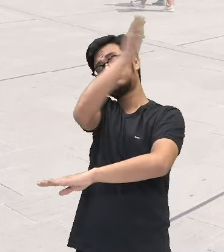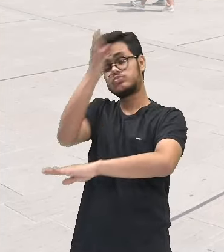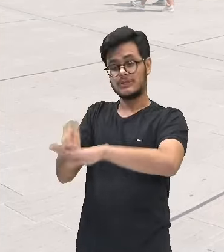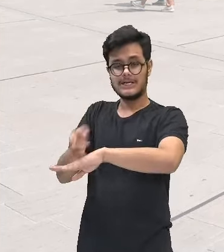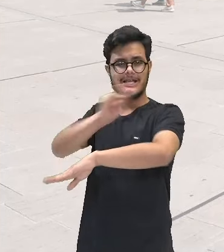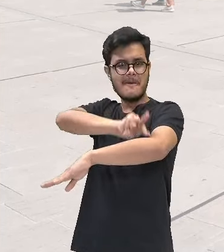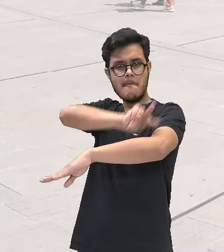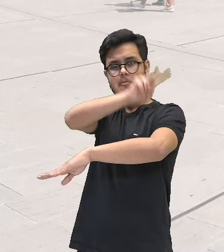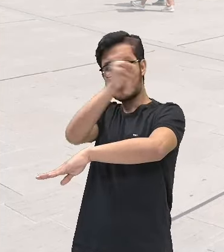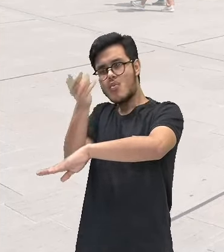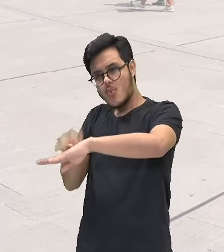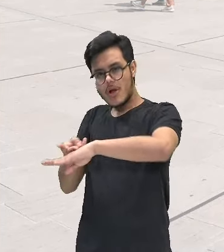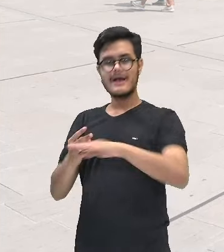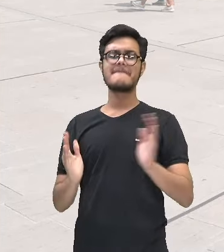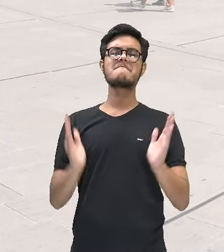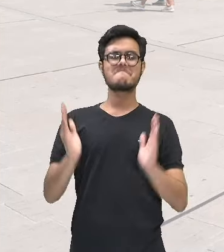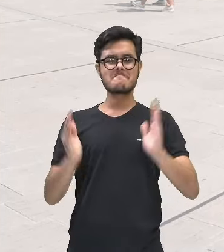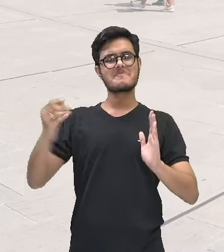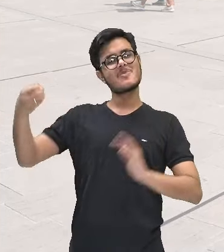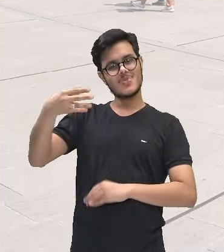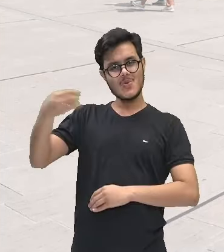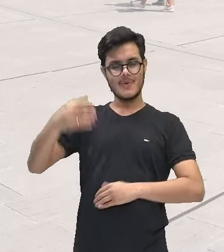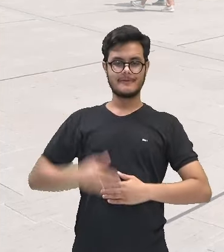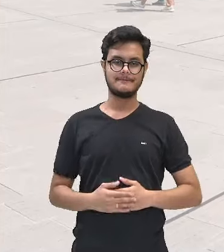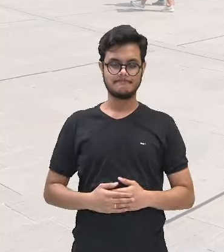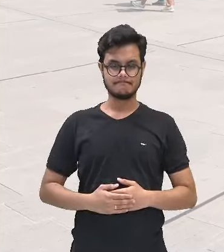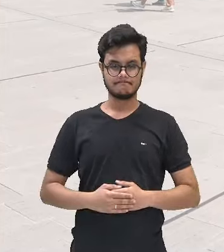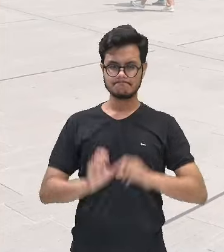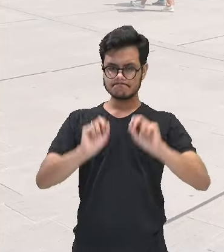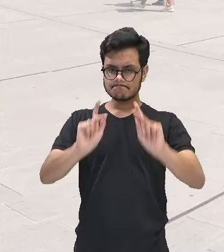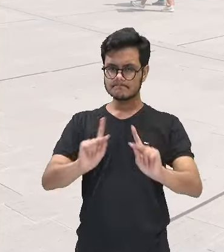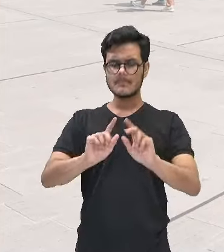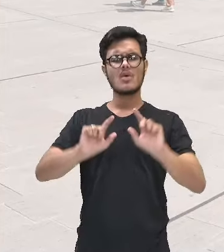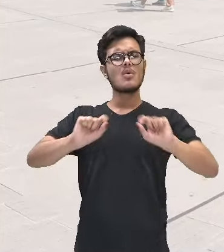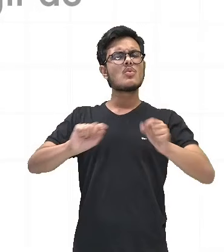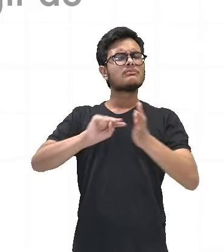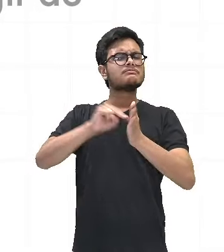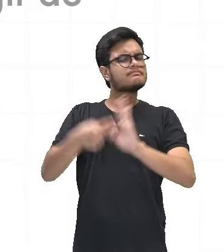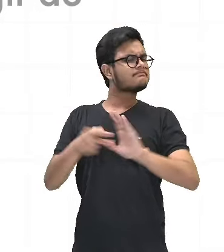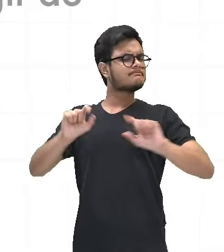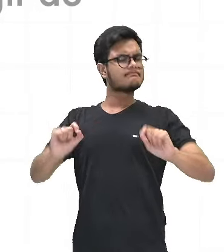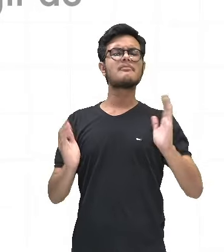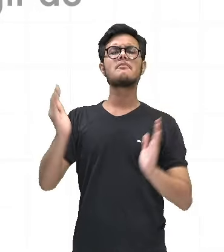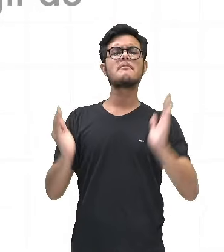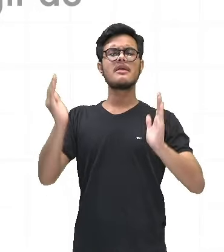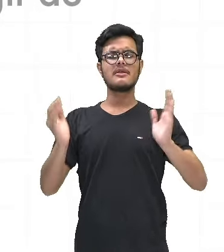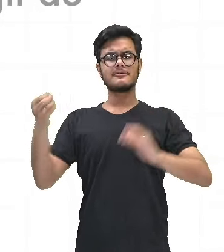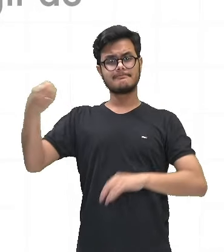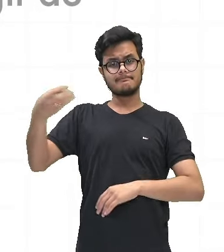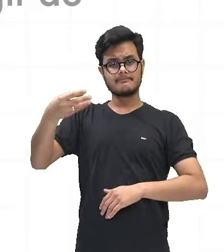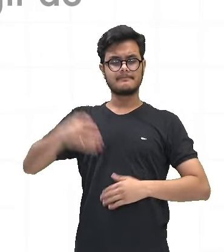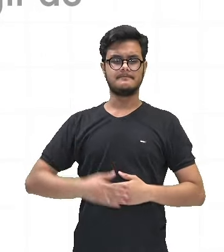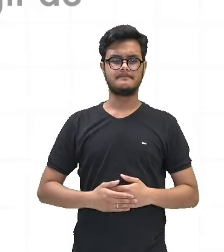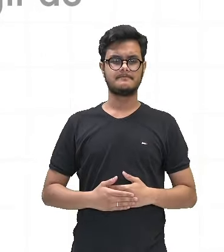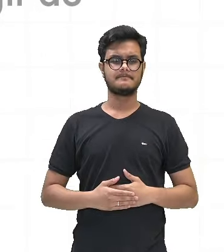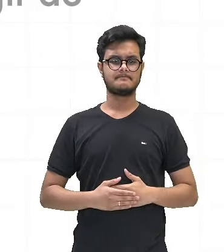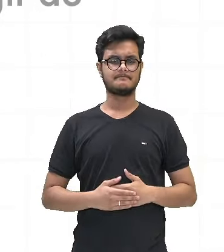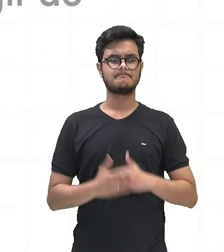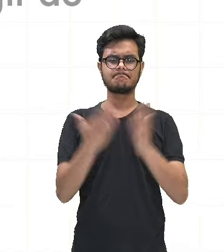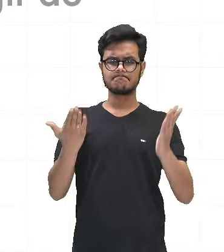a Idade Moderna, ok? Então, o que o Renascimento vai representar? Ele vai representar